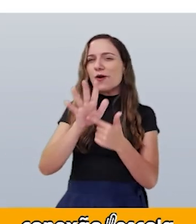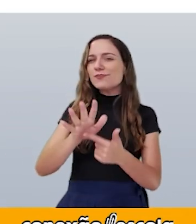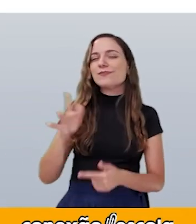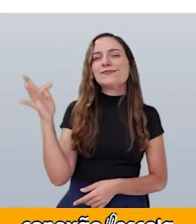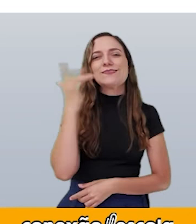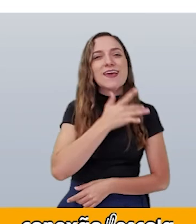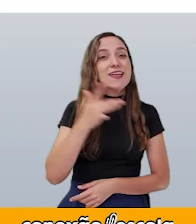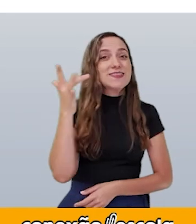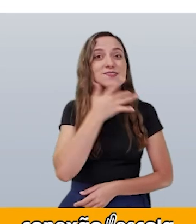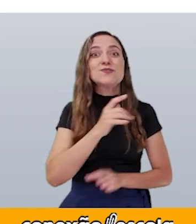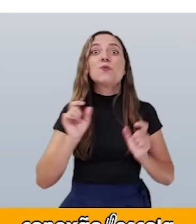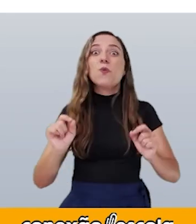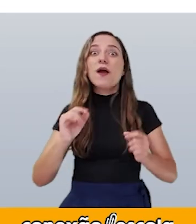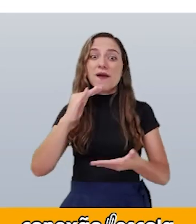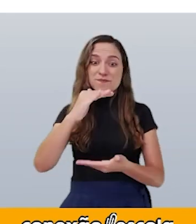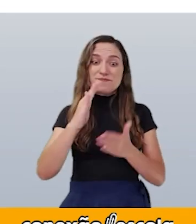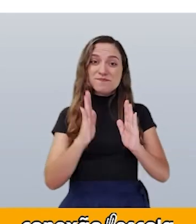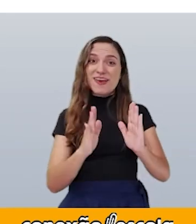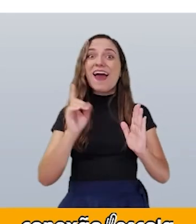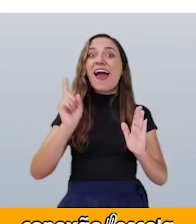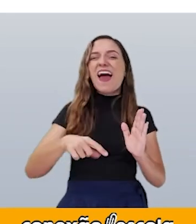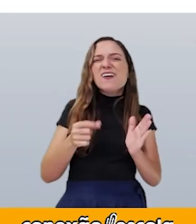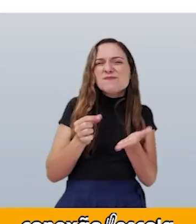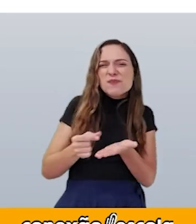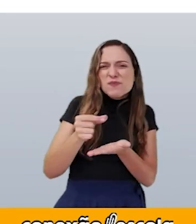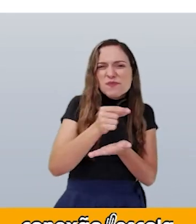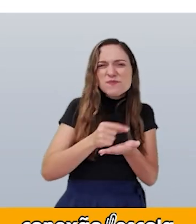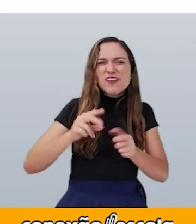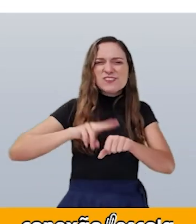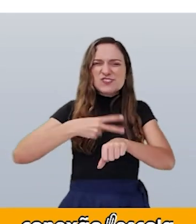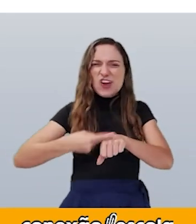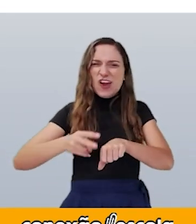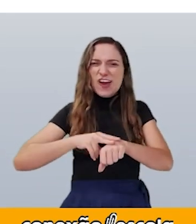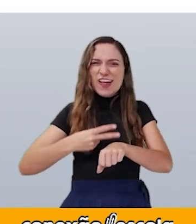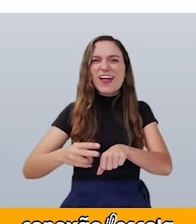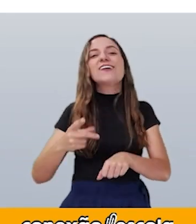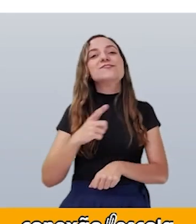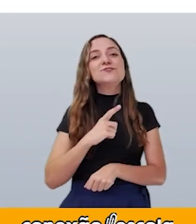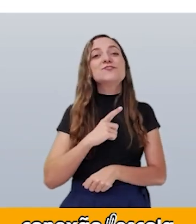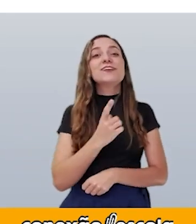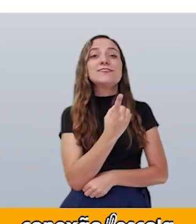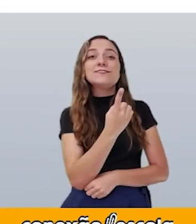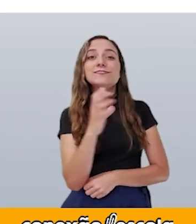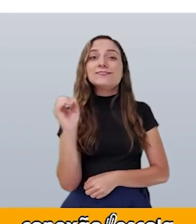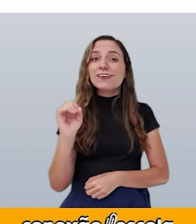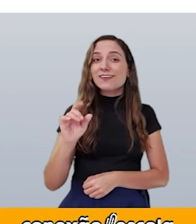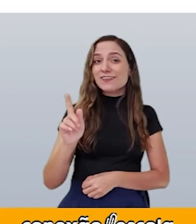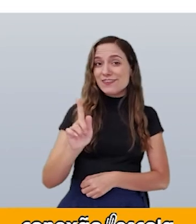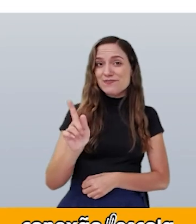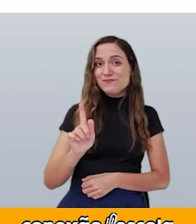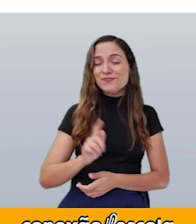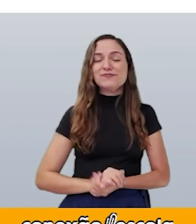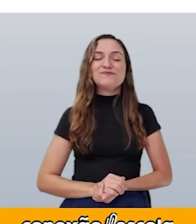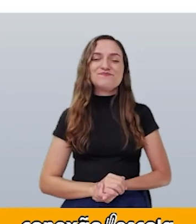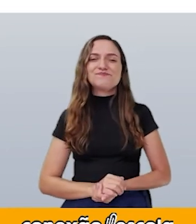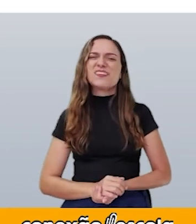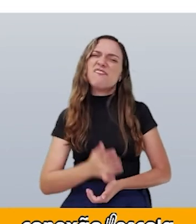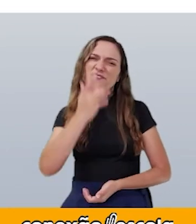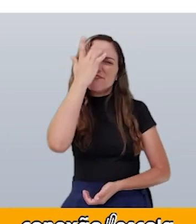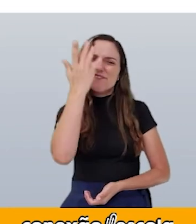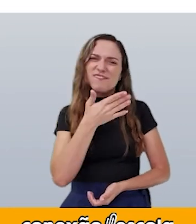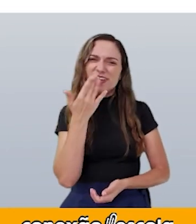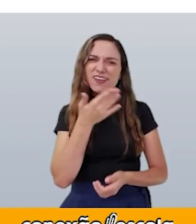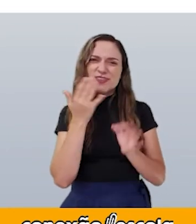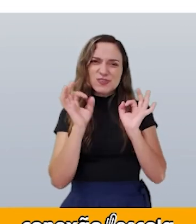um pacote de chocolate que possui 100 gramas. Bem